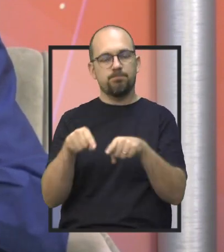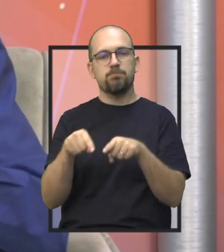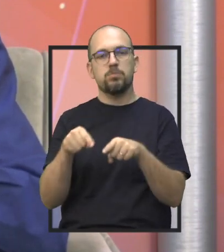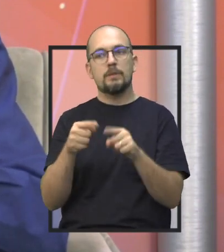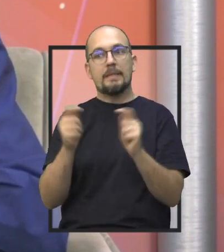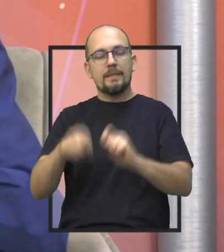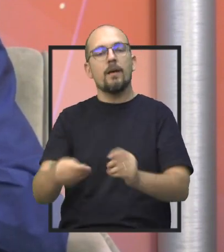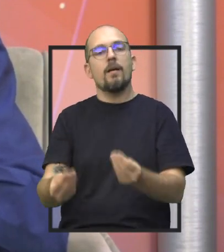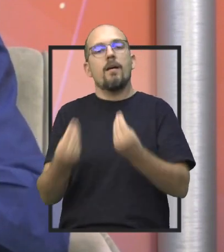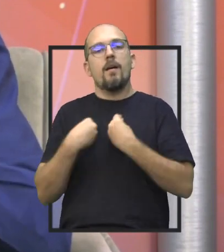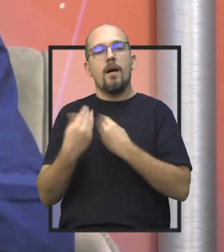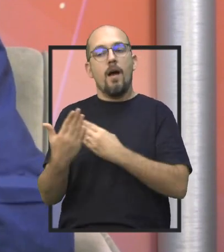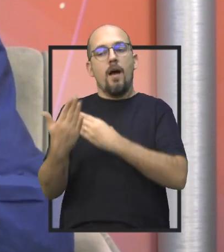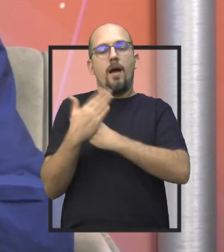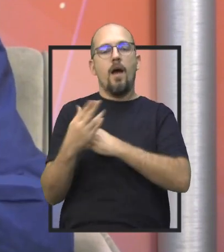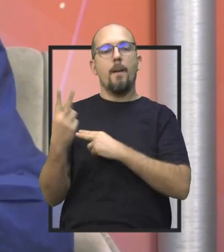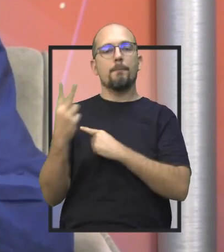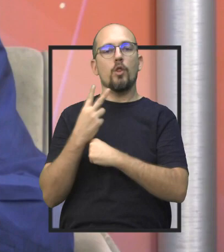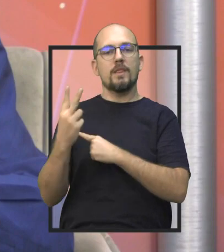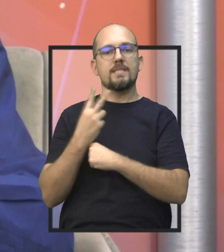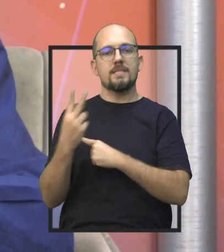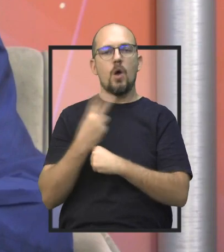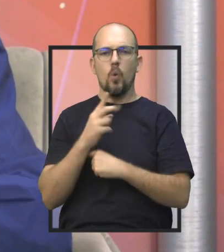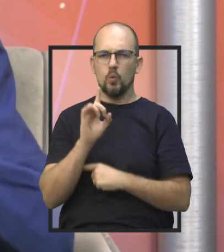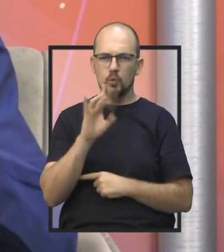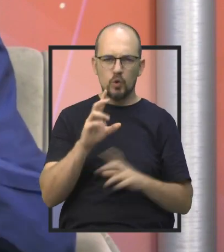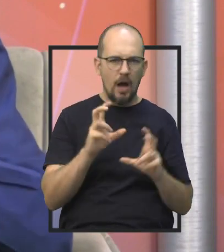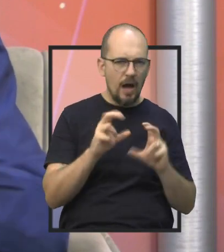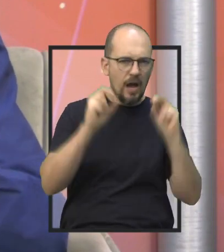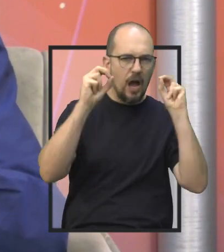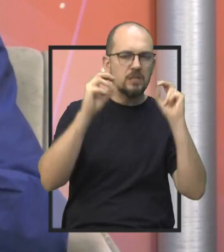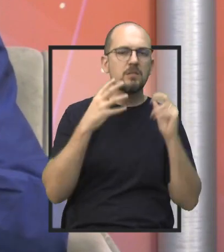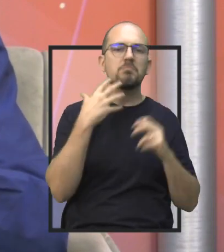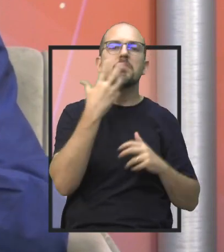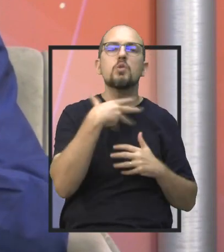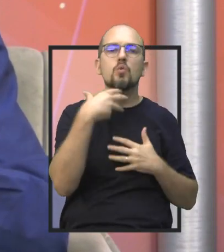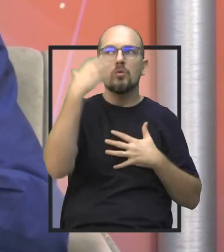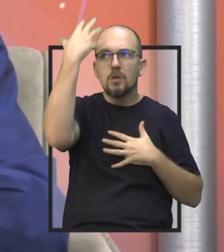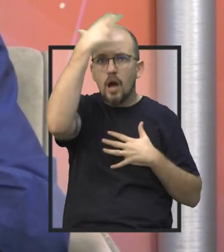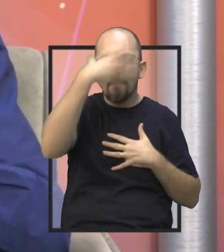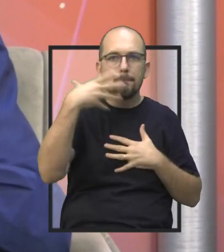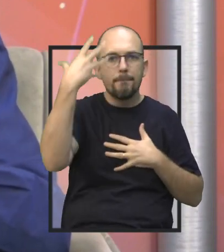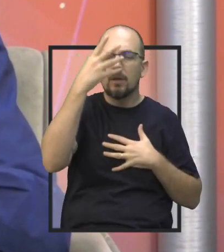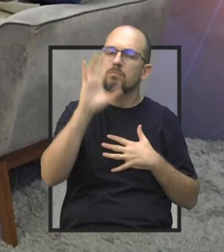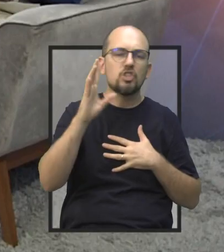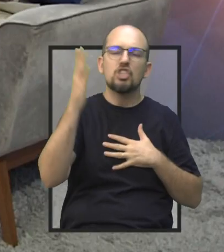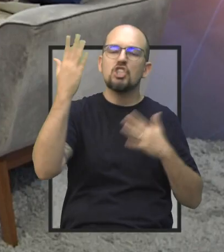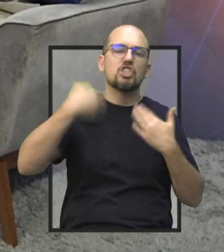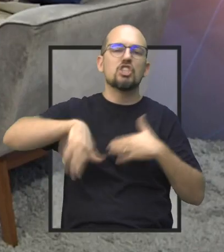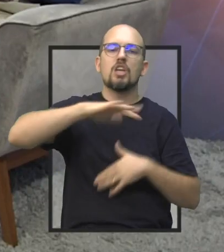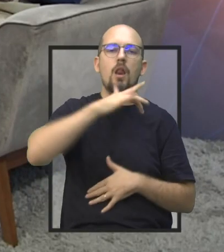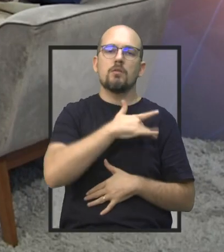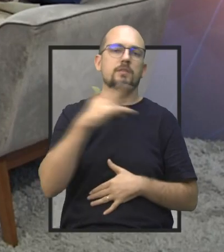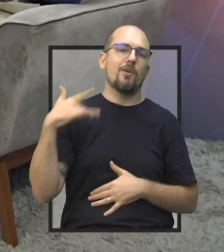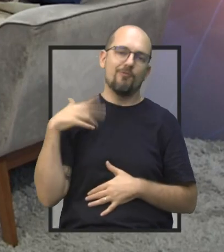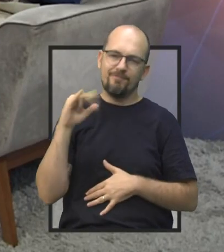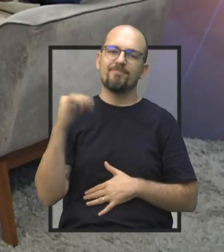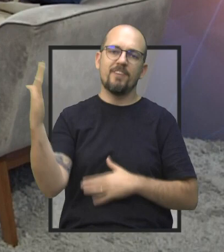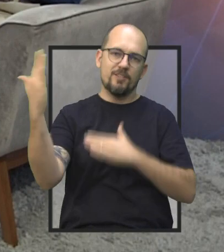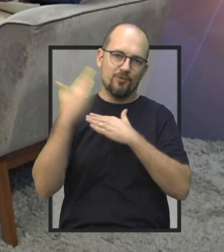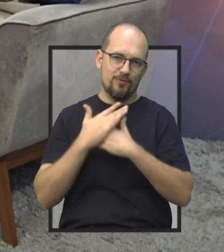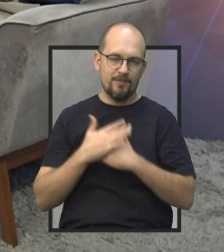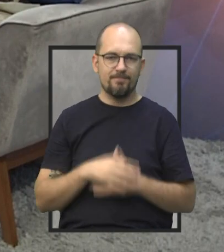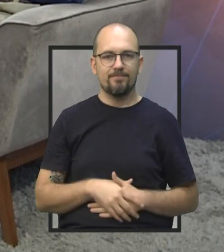trazer benefício de proteção, não só no câncer de cabeça e pescoço, como de uma forma geral para a saúde. De uma forma geral, e